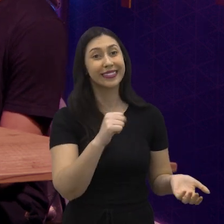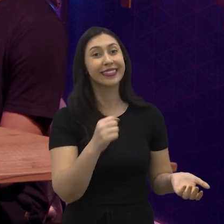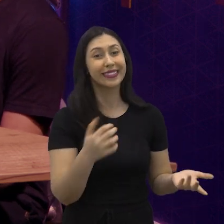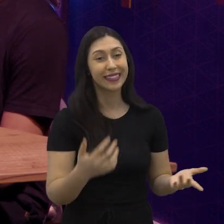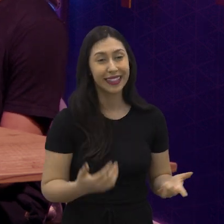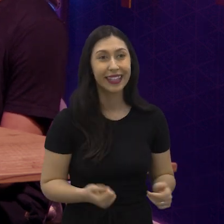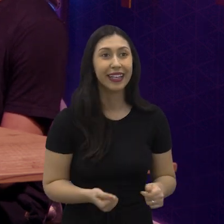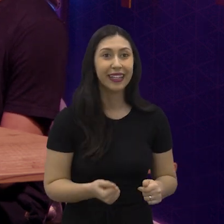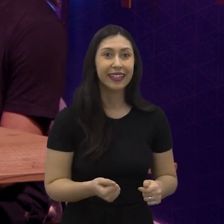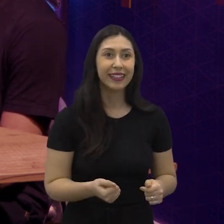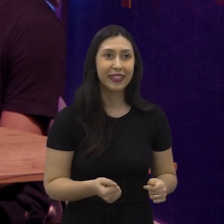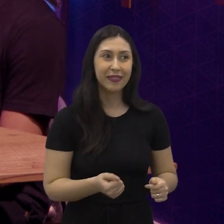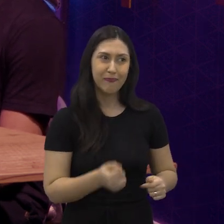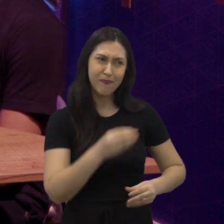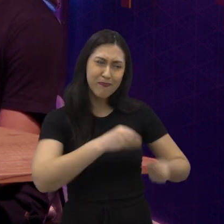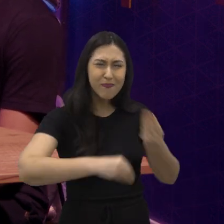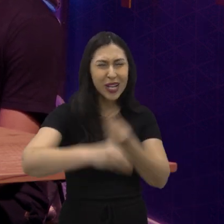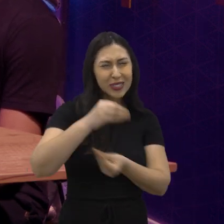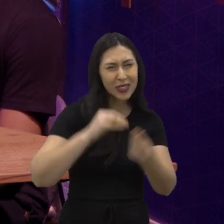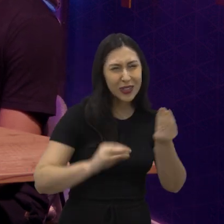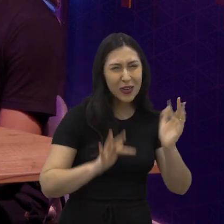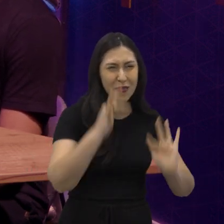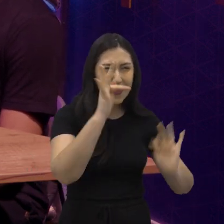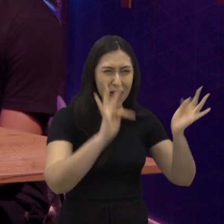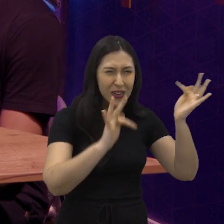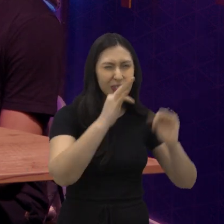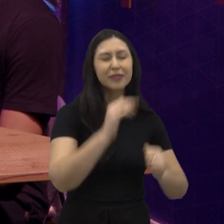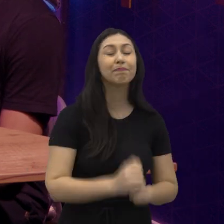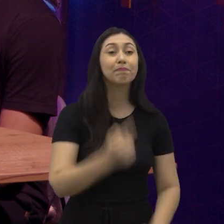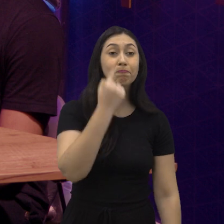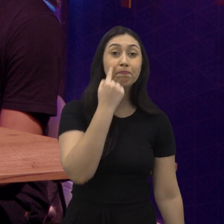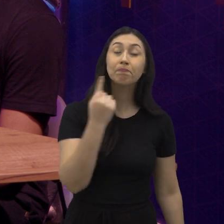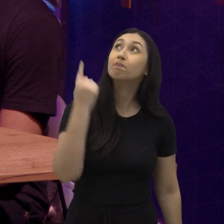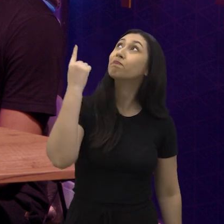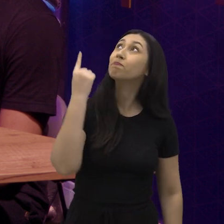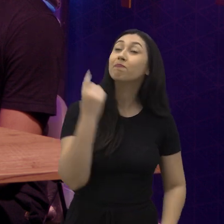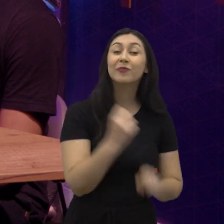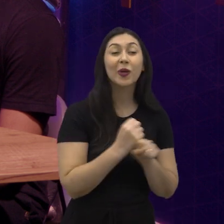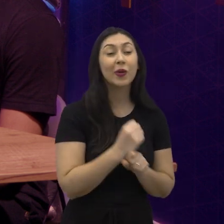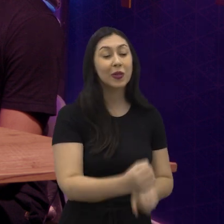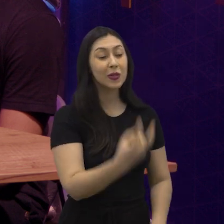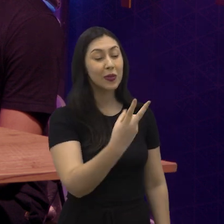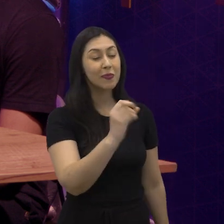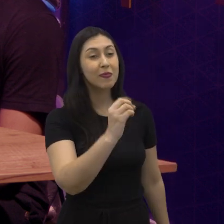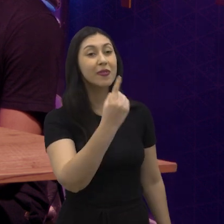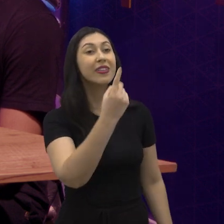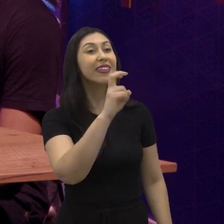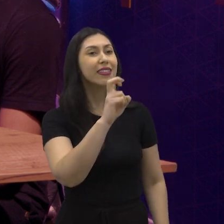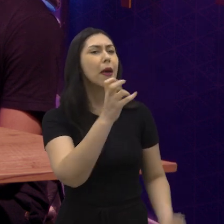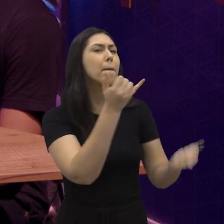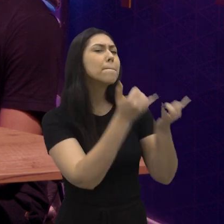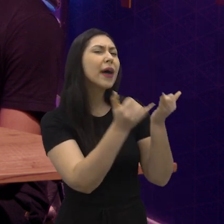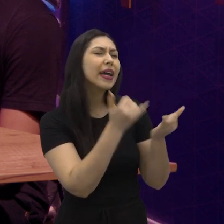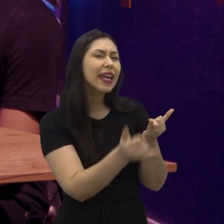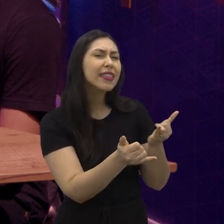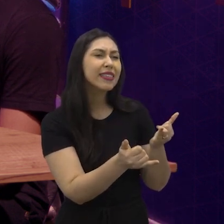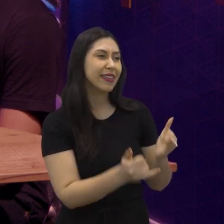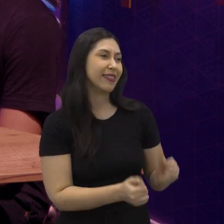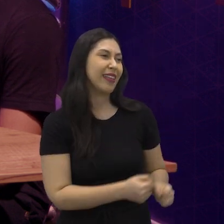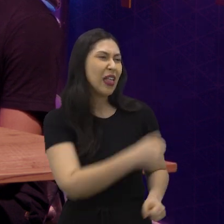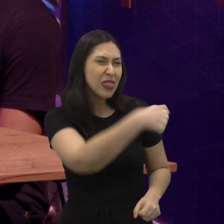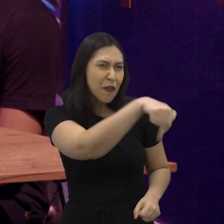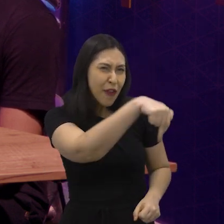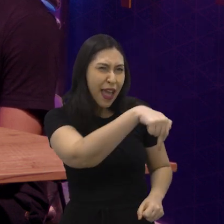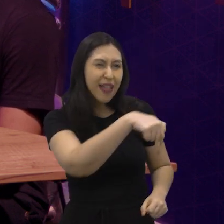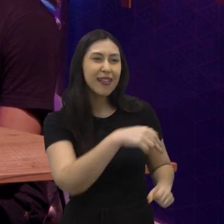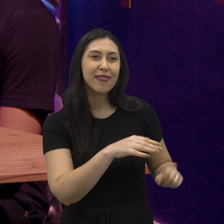algumas... um pouquinho do folclore, mas assim, bem trash. Mate-me, por favor, de 2015, que daí seria uma malhação ou confissões de adolescente, só que